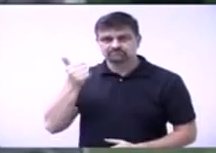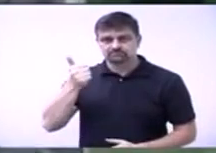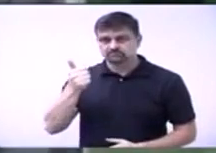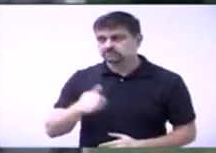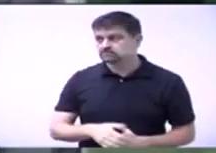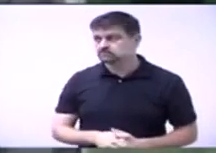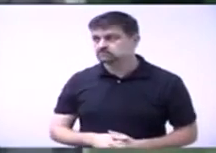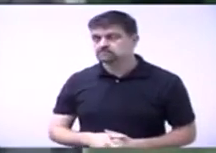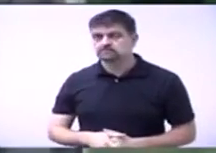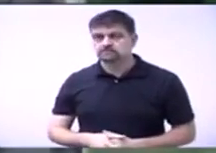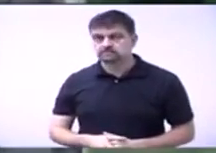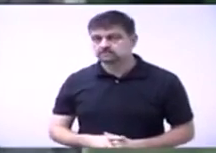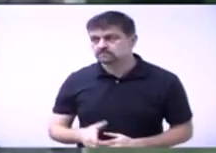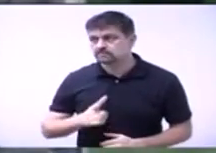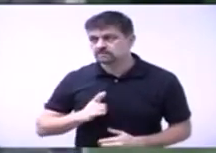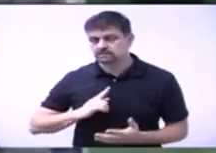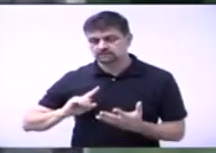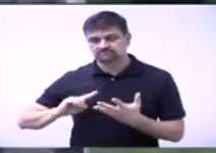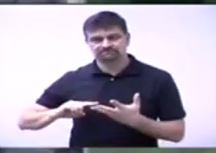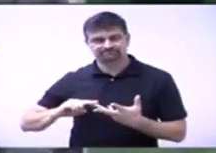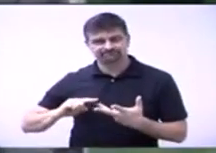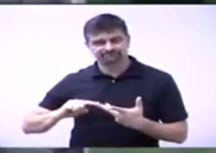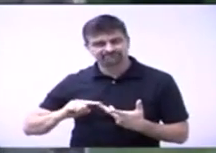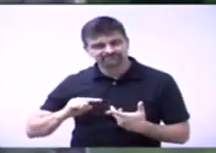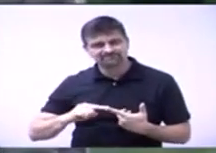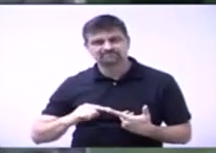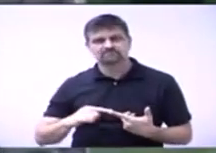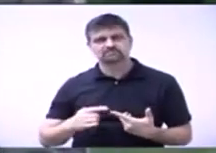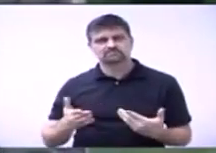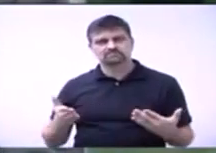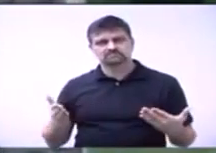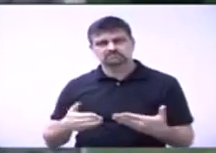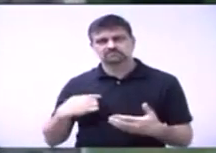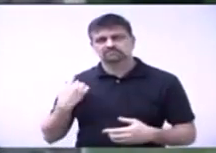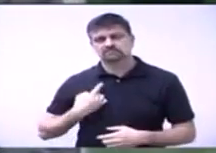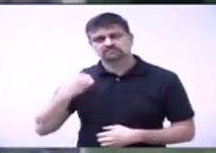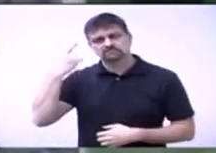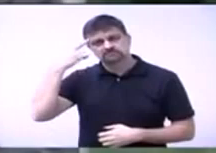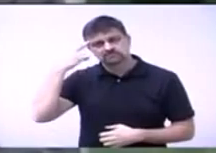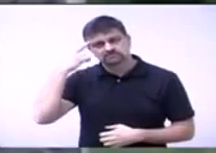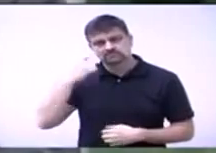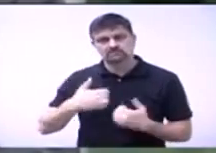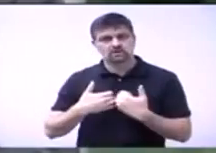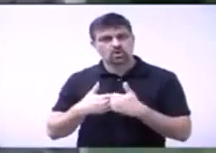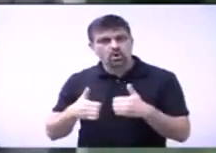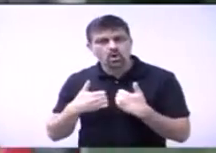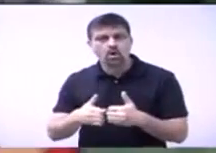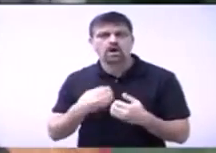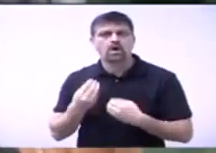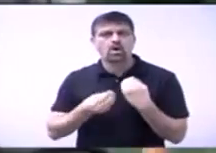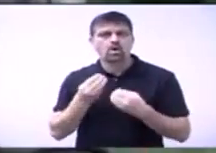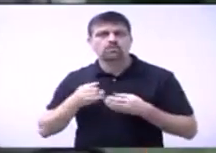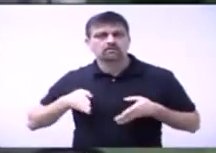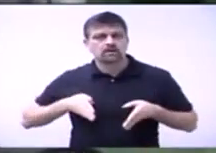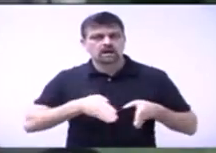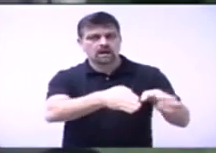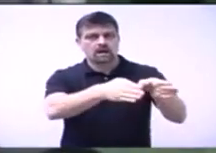mobilidade urbana prevê vários aspectos sobre a transporte, modais